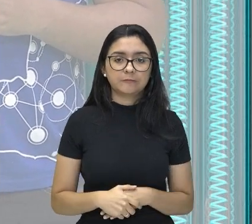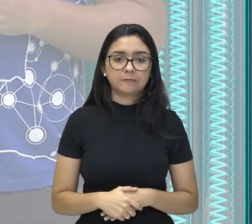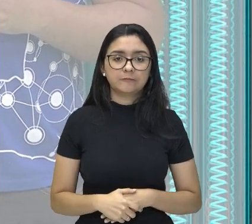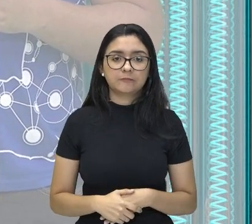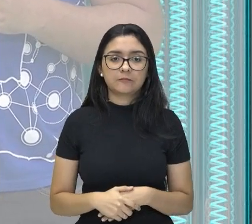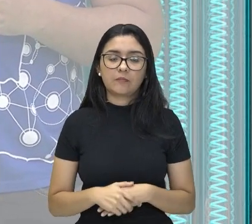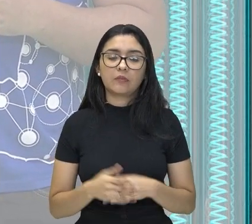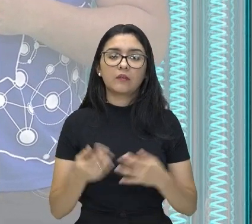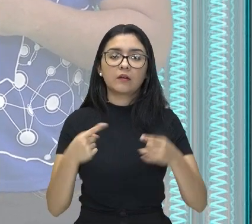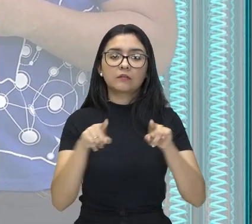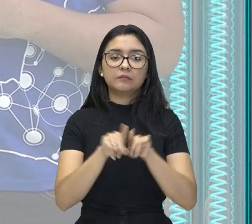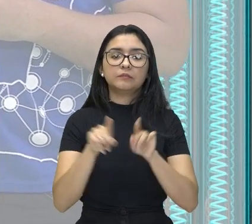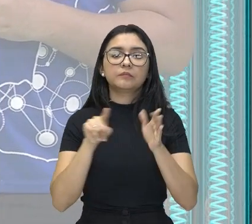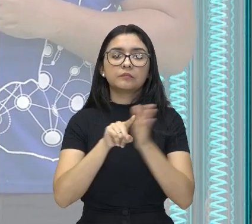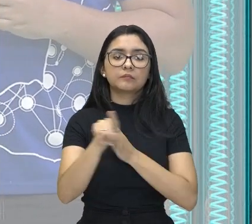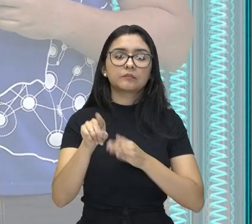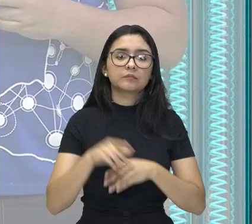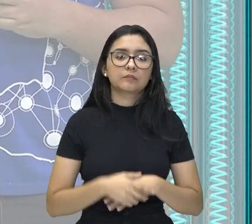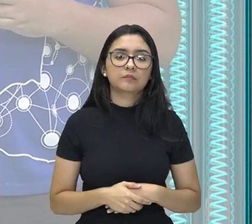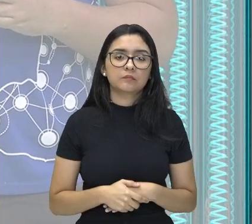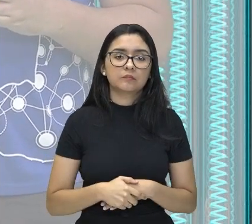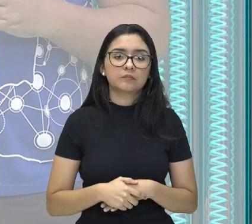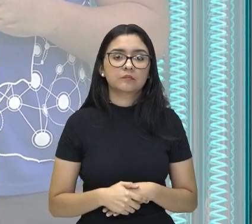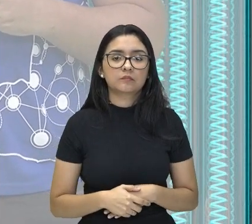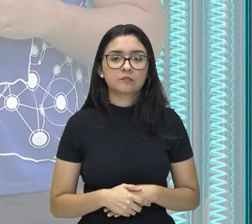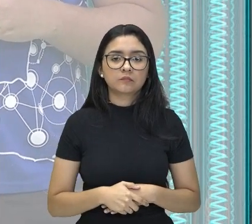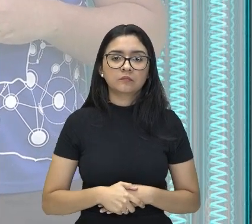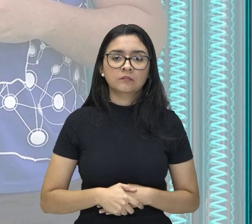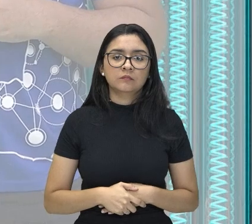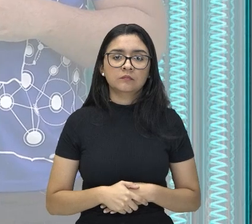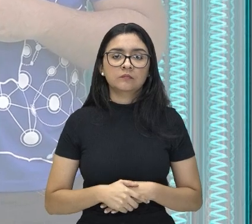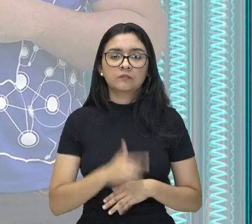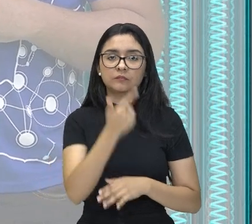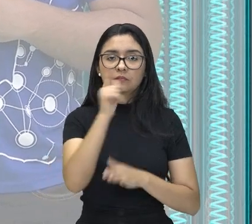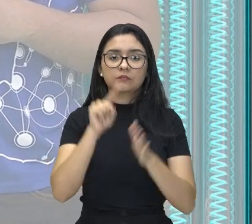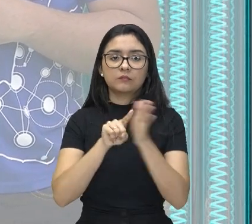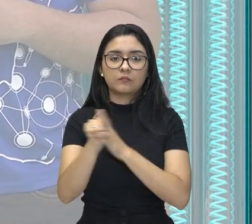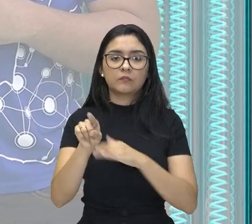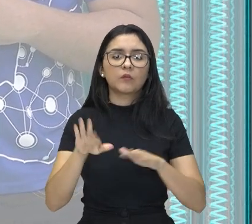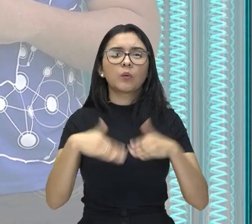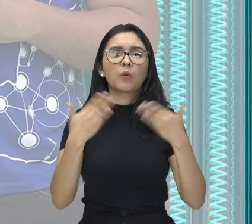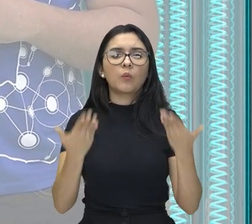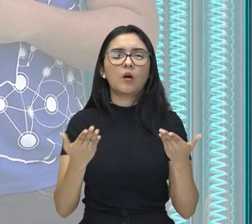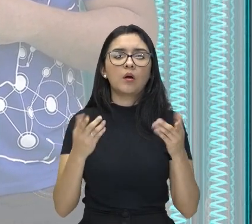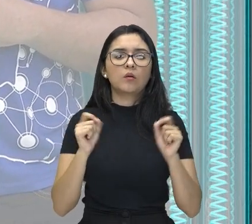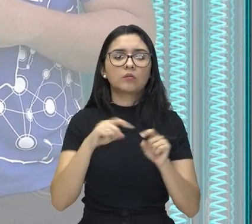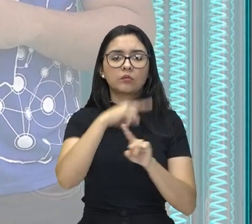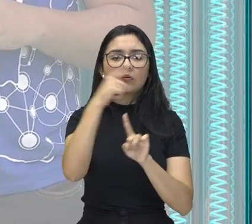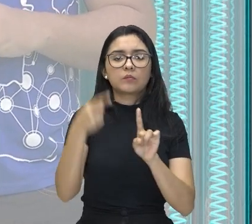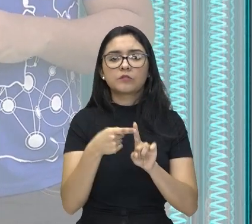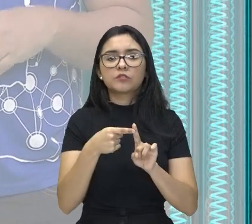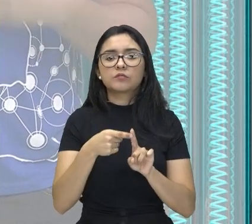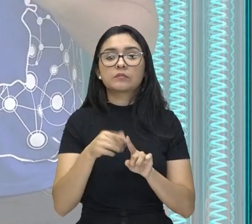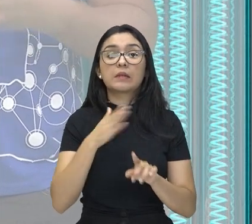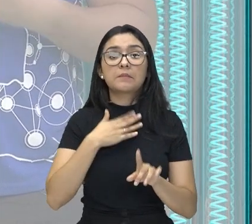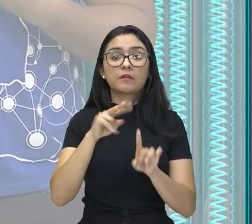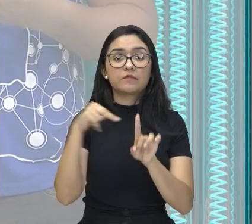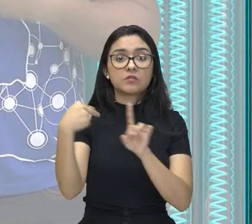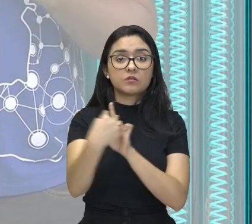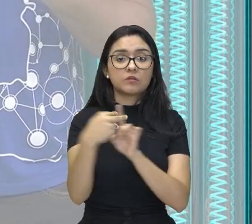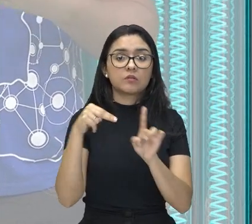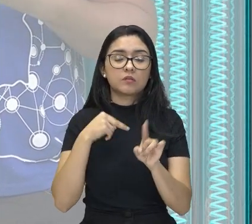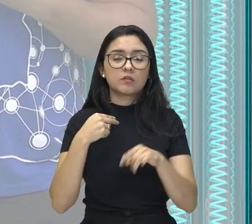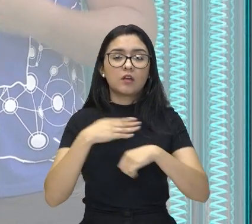E eu questiono também, qual é a função, certo, dessa expressão aqui? Na minha visão, na